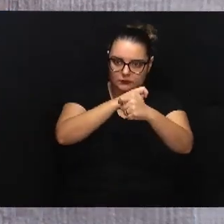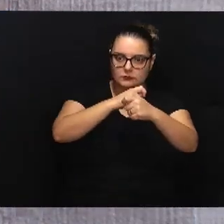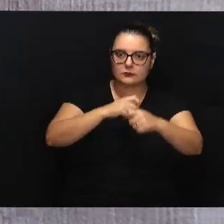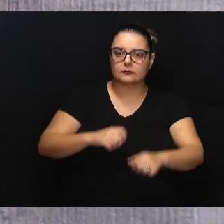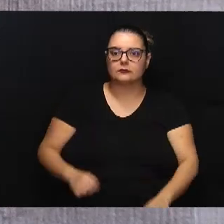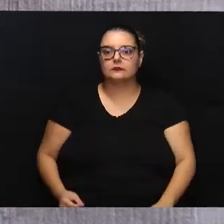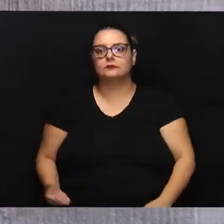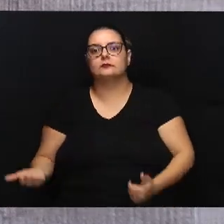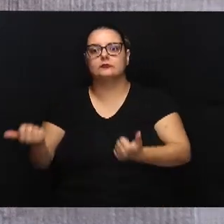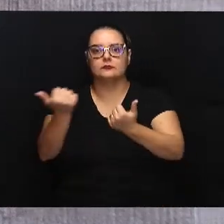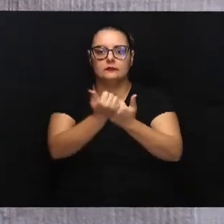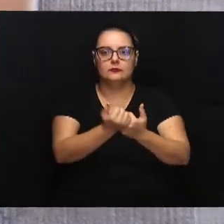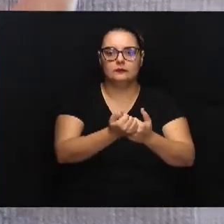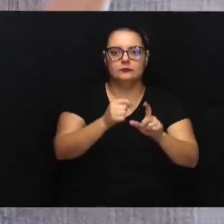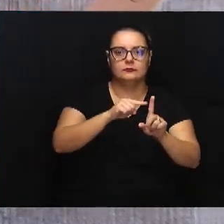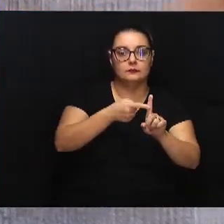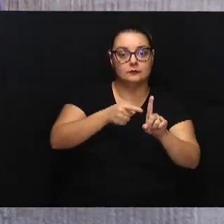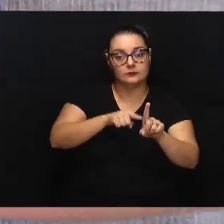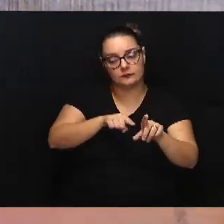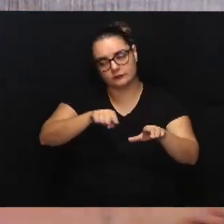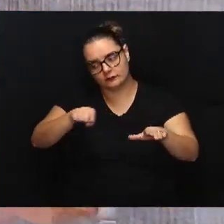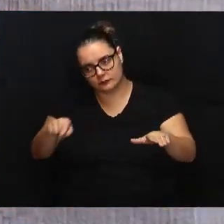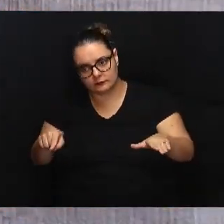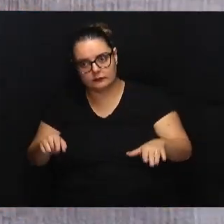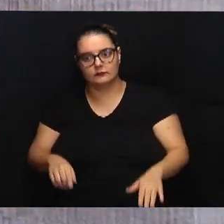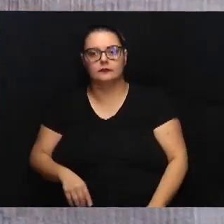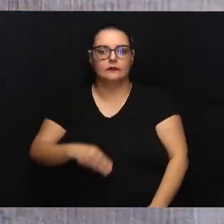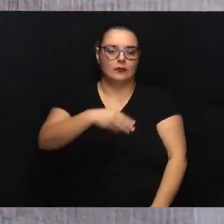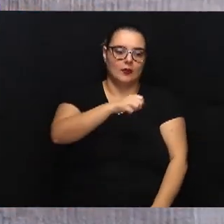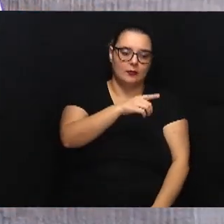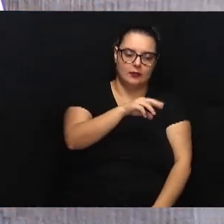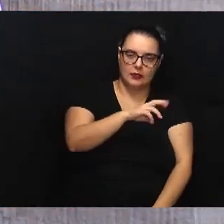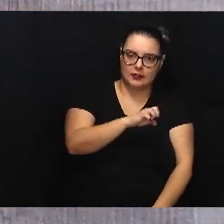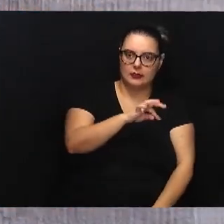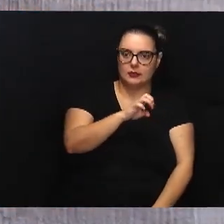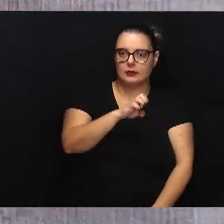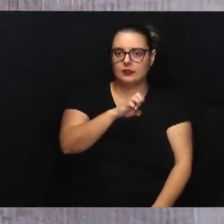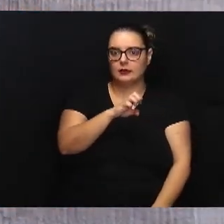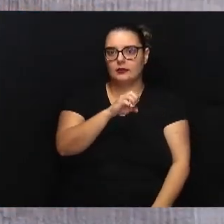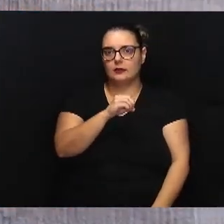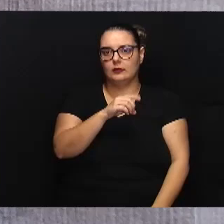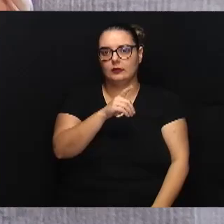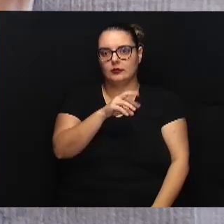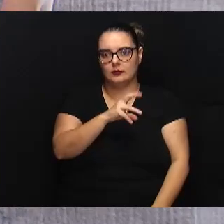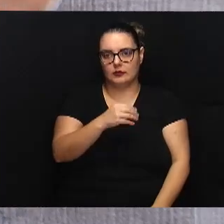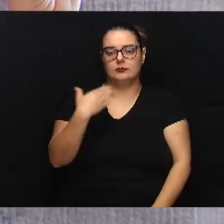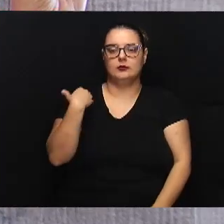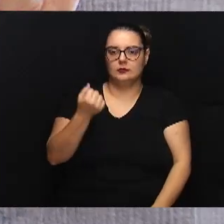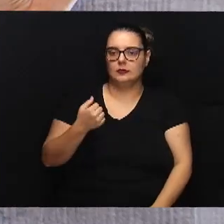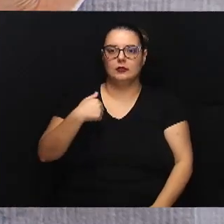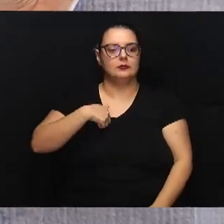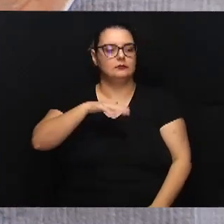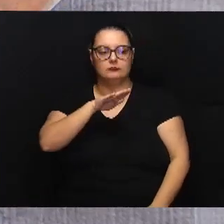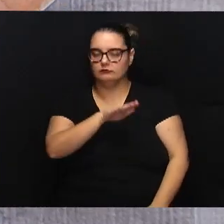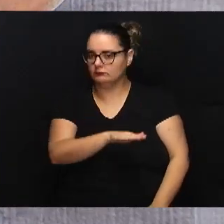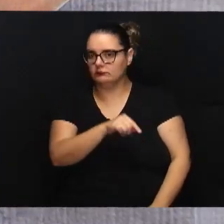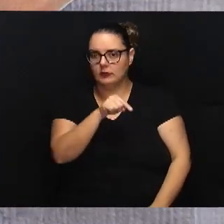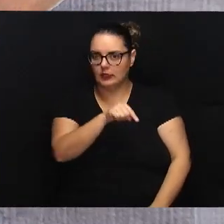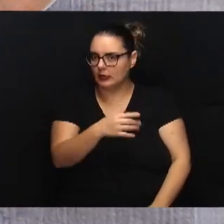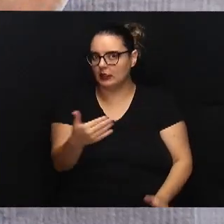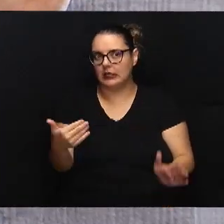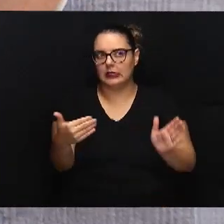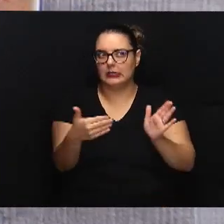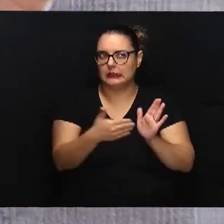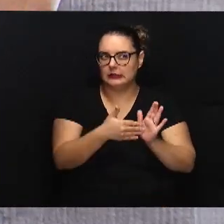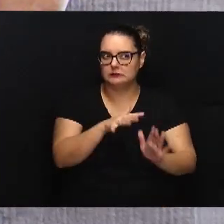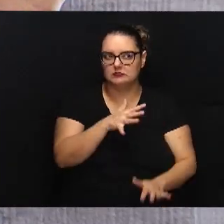maternidade. E aí depois o Madre Teodora me chamou, aí eu fui pro Madre Teodora, onde eu fiquei até, que